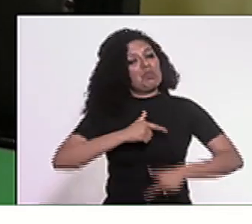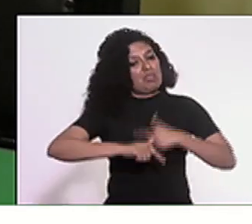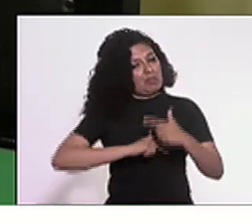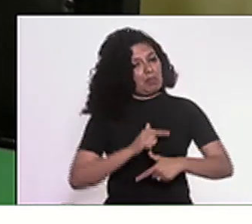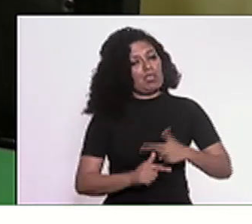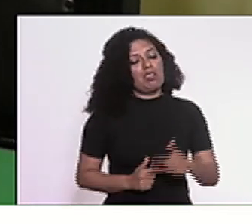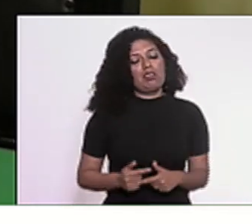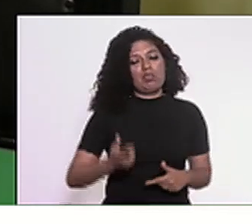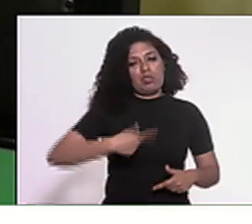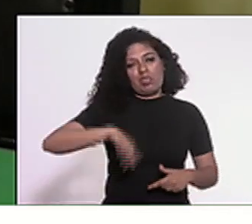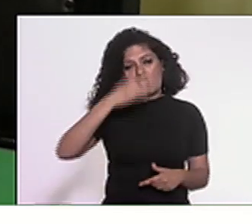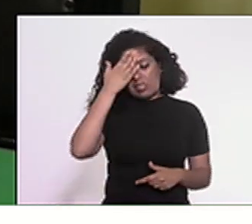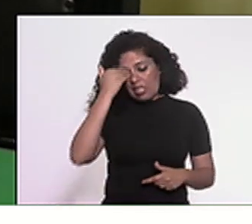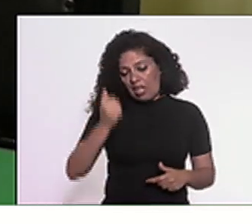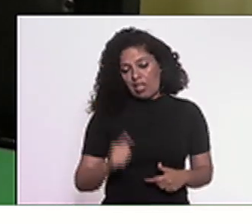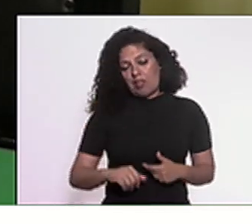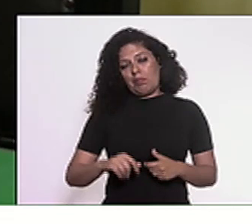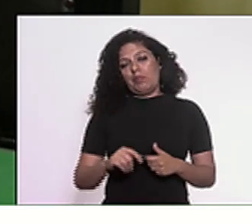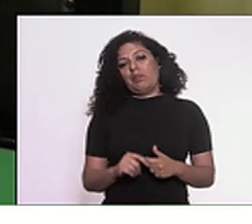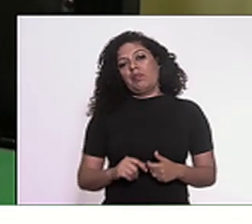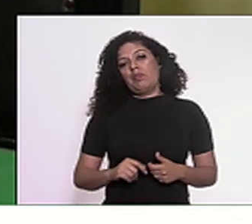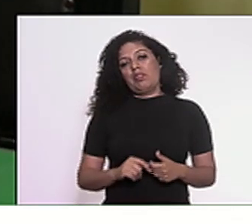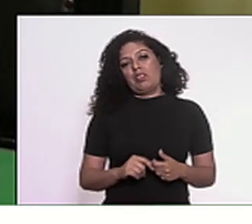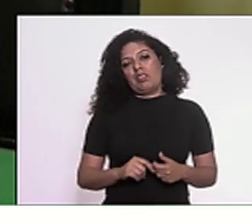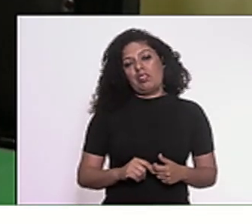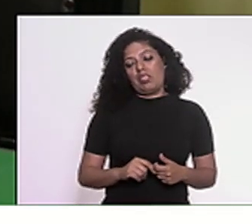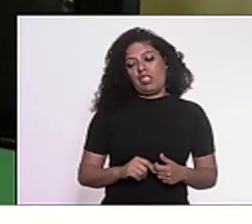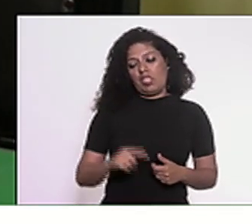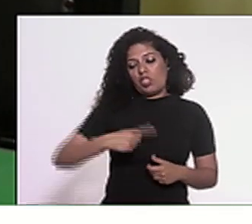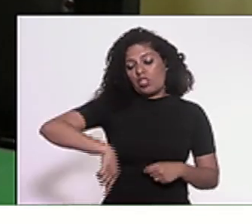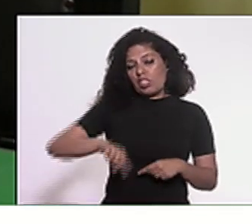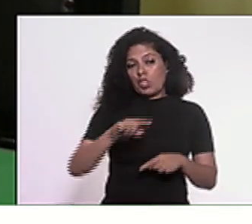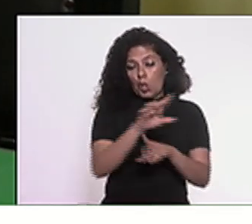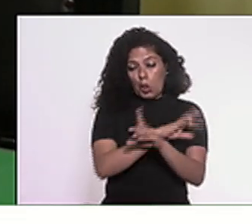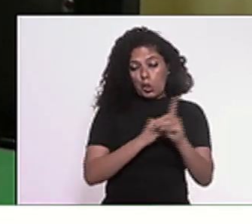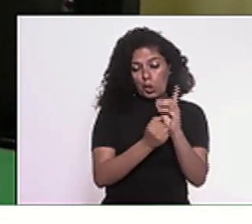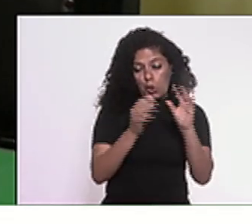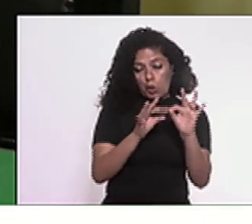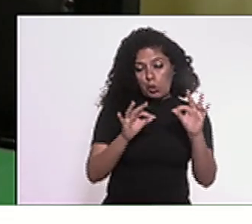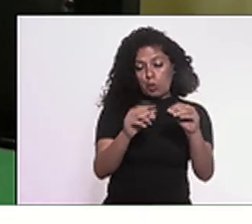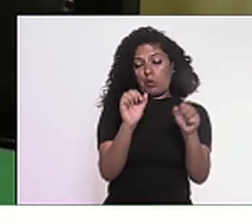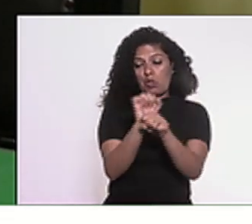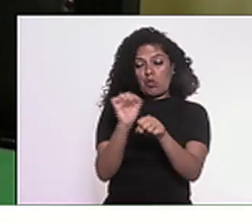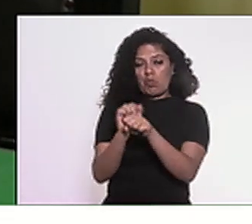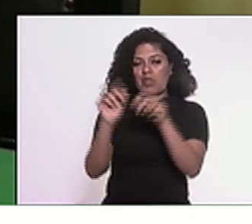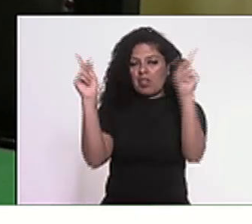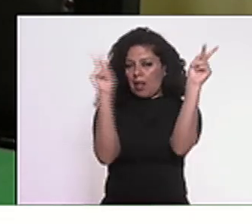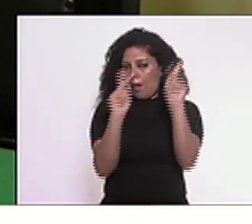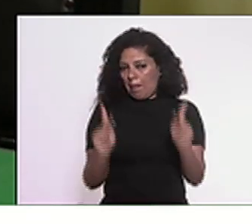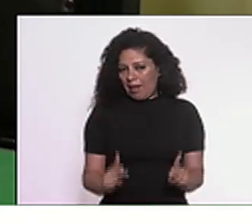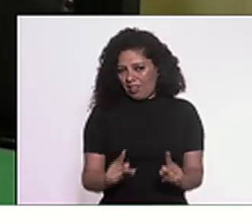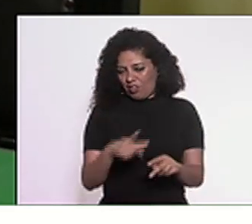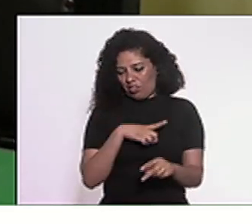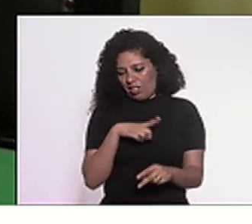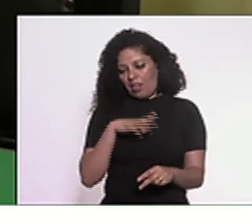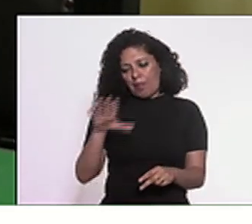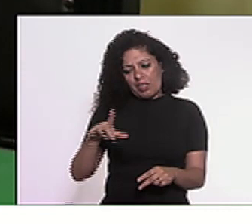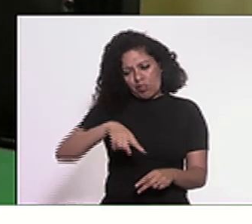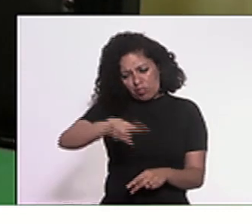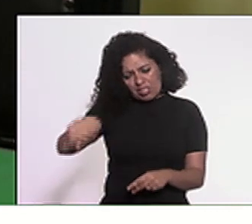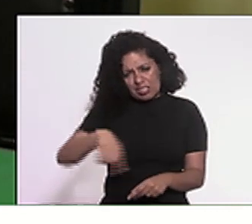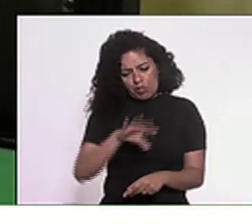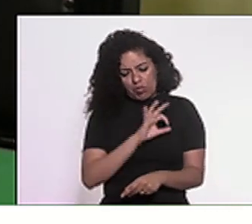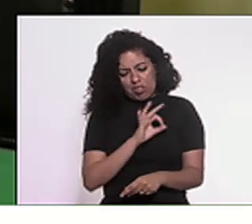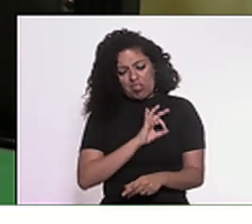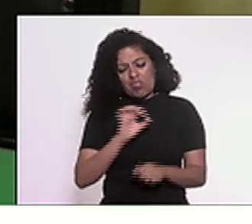né, o resultado da paz que a gente espera, mas a gente sabe que vocês têm feito um